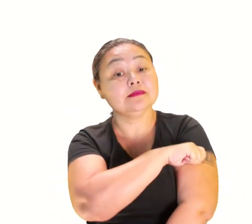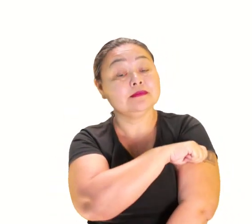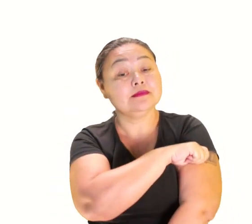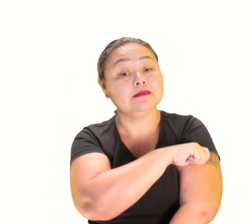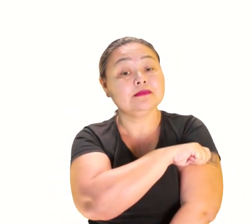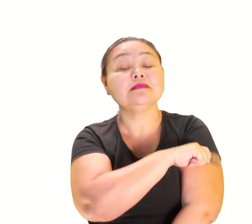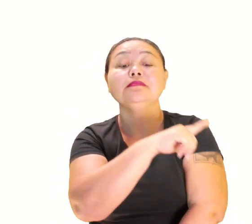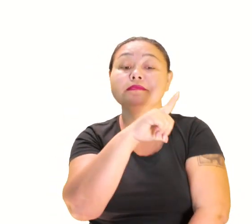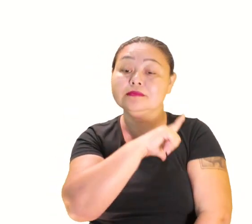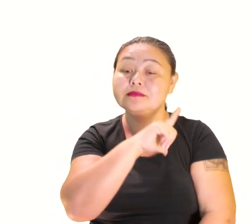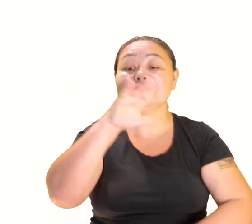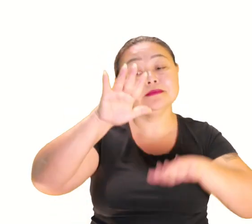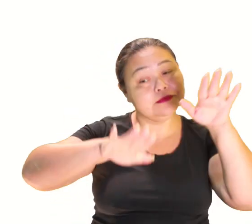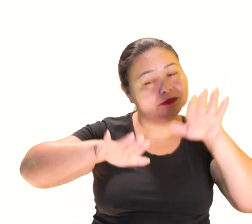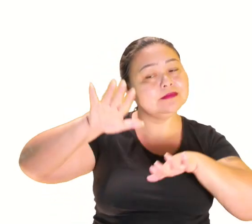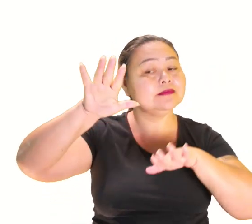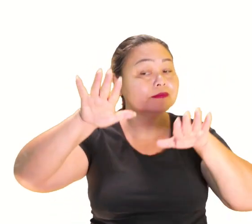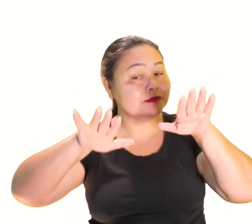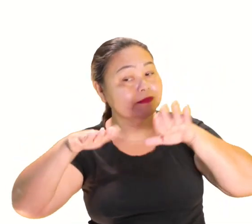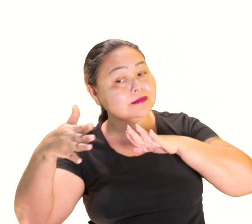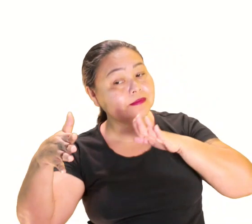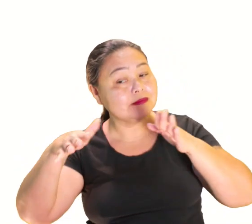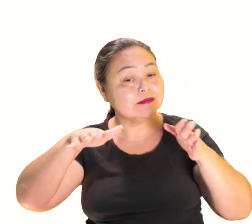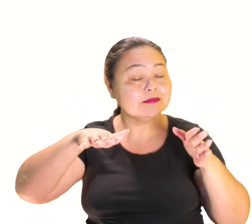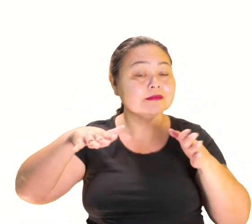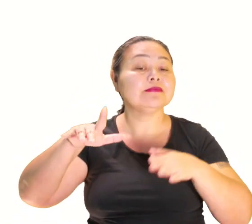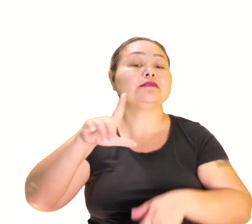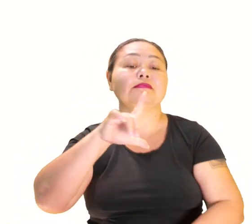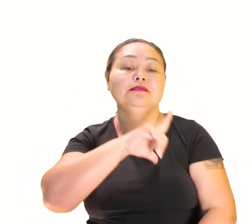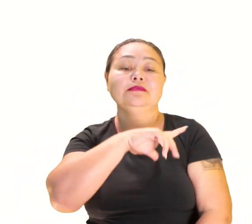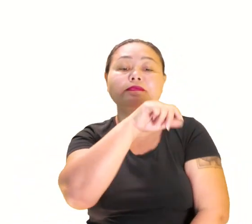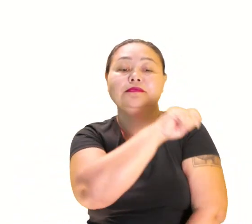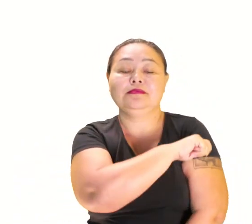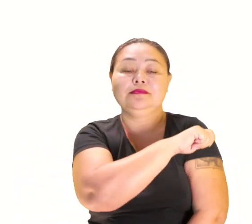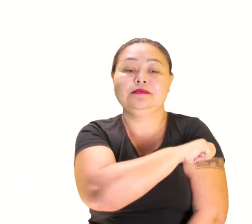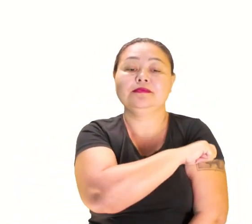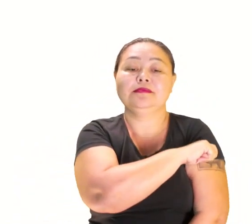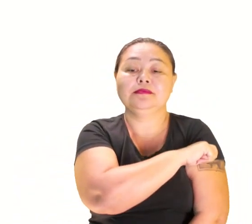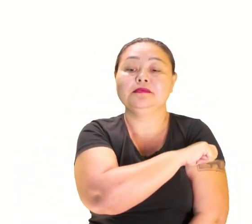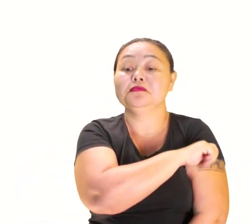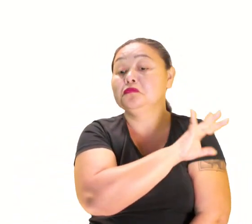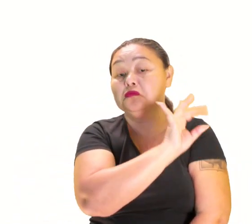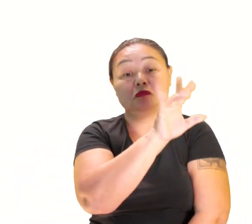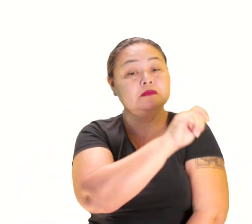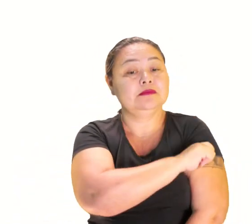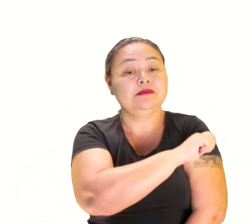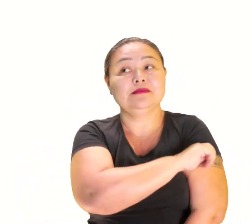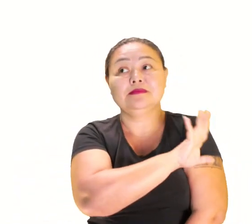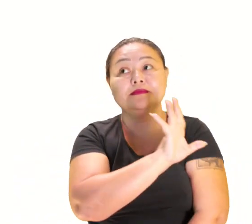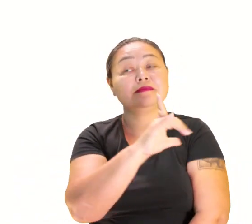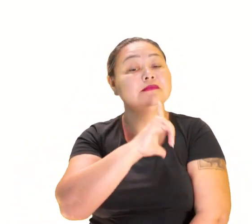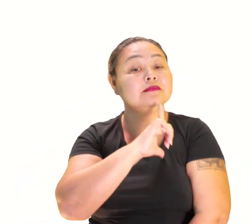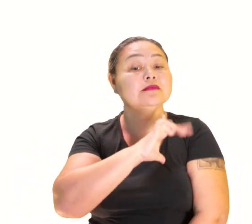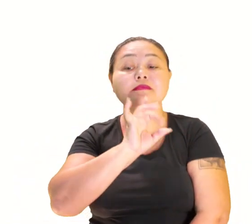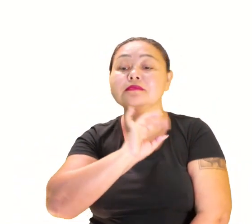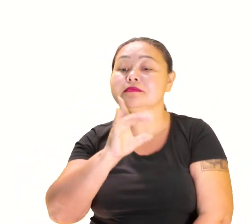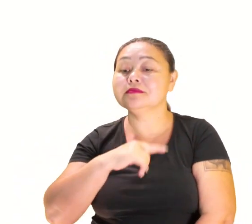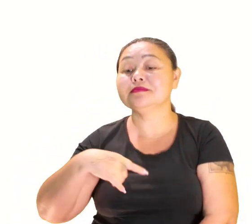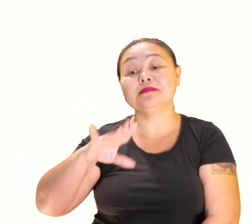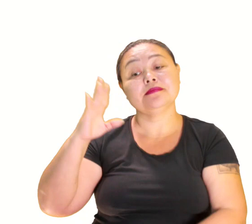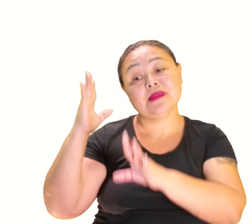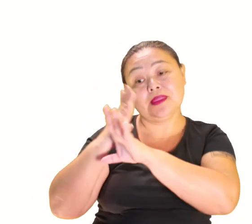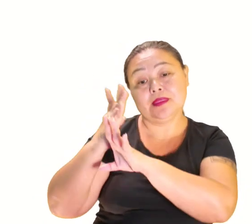aluno. Mas que tem alguns ali, ó. Uma interseção. Tem alunos que são... Tem uns que são só alunos, né? Somente alunos. Tem outros que são